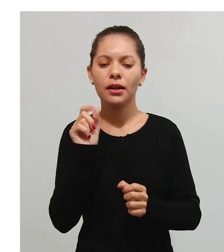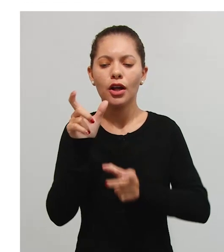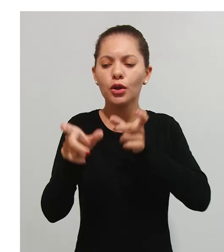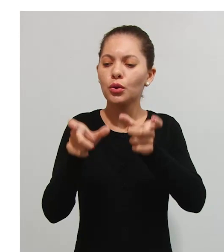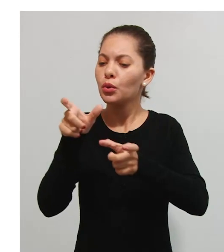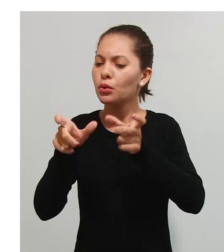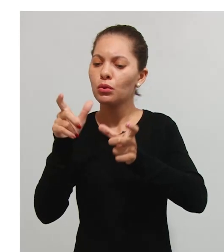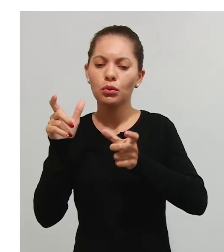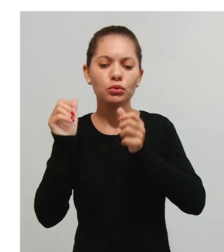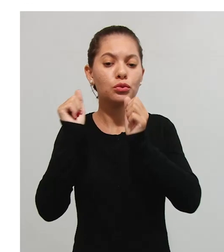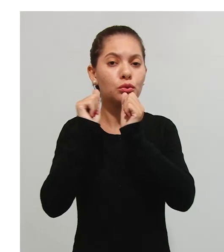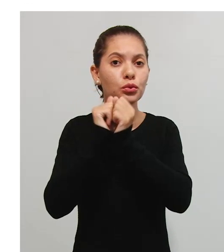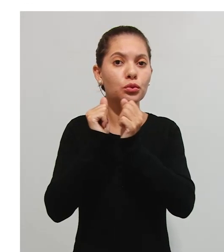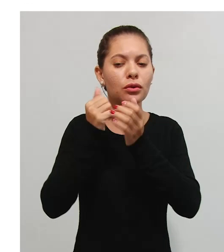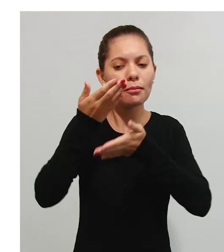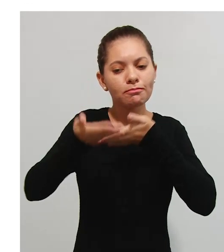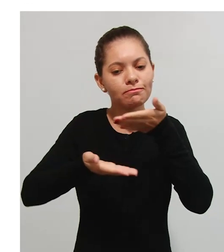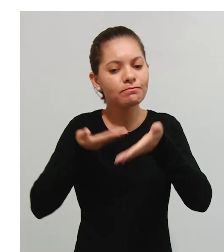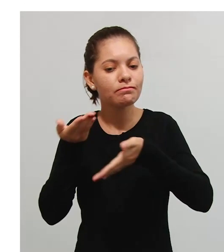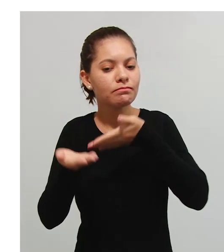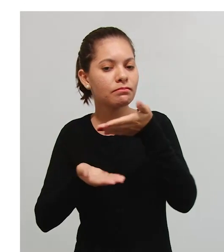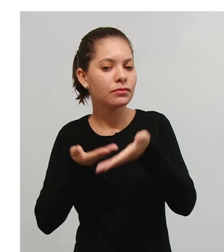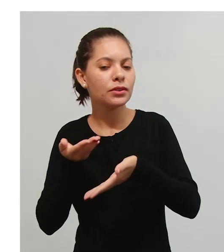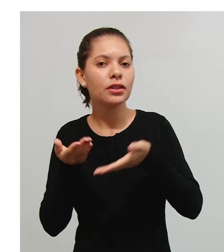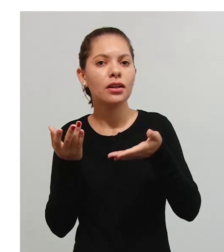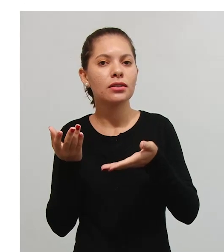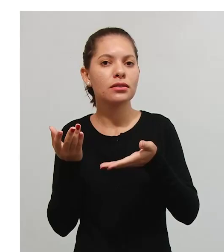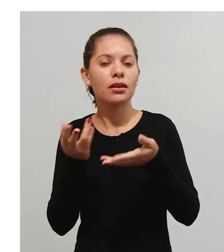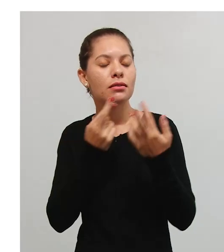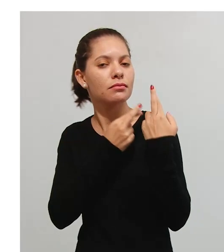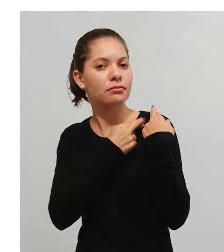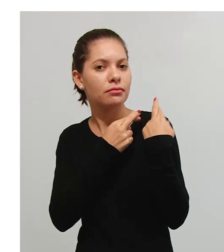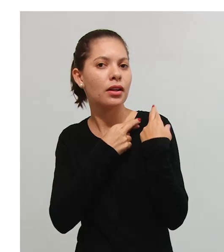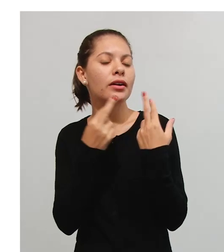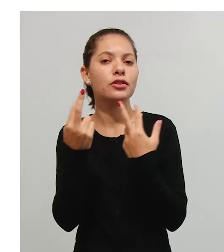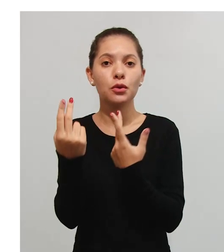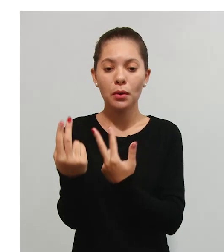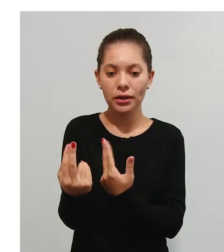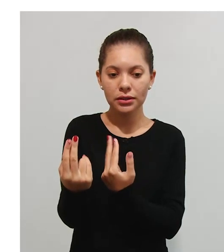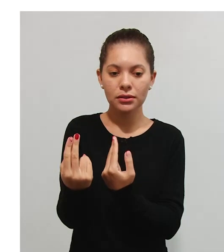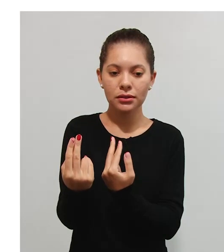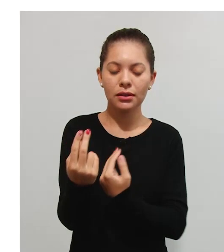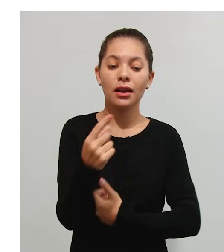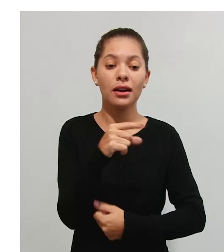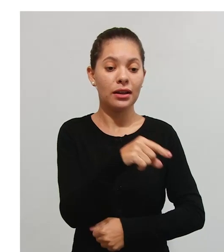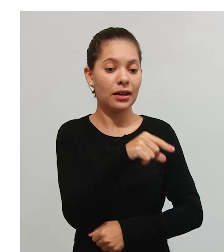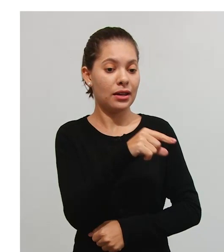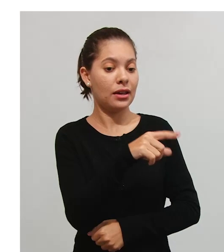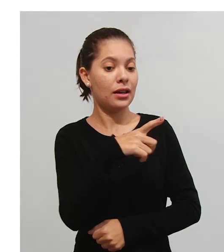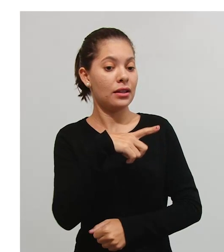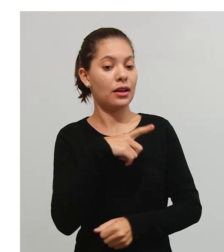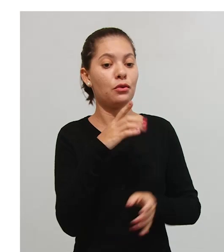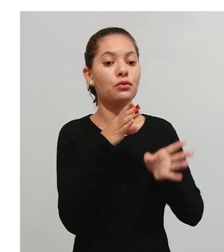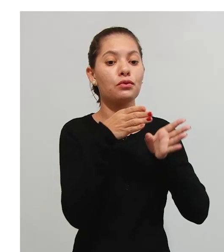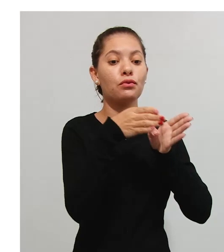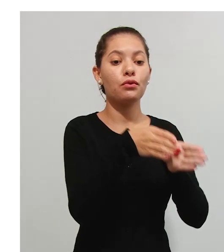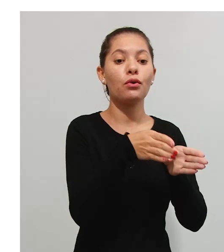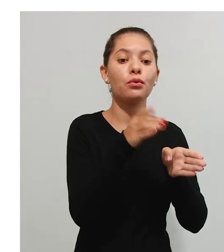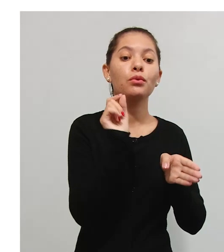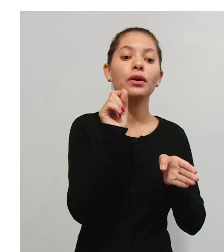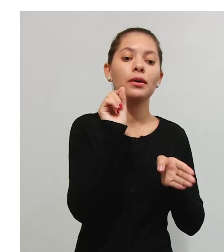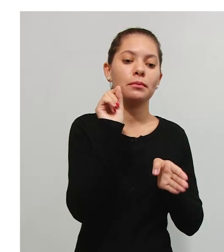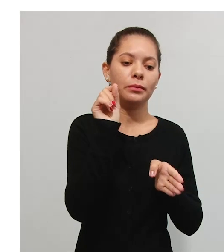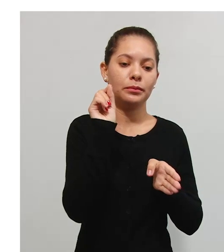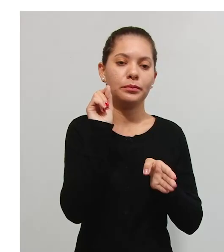todos os membros aí desse empreendimento, eles compartilham as mesmas responsabilidades. Nas empresas tradicionais,